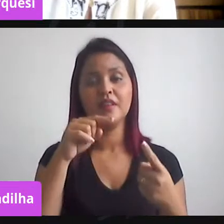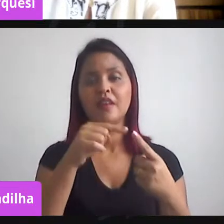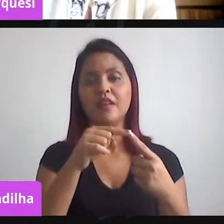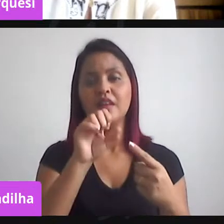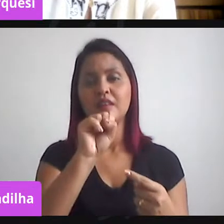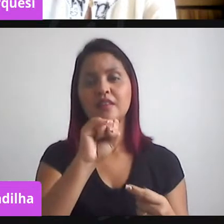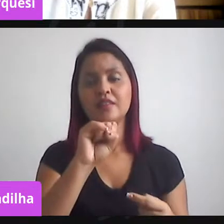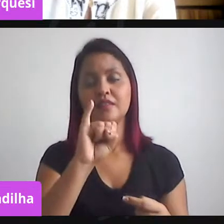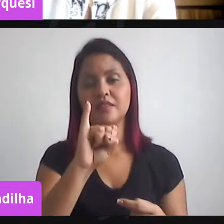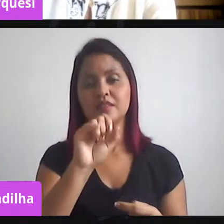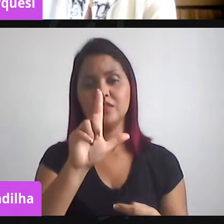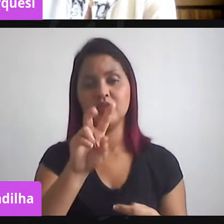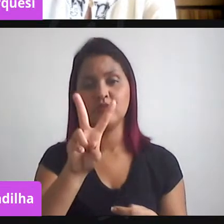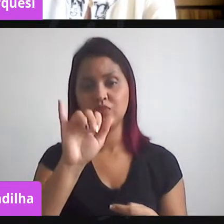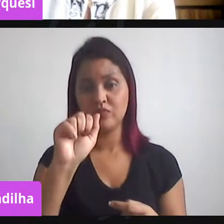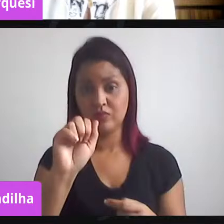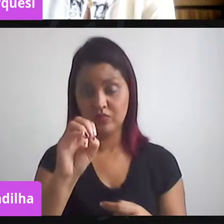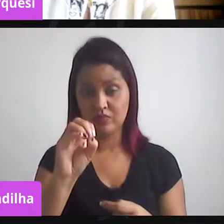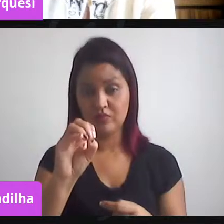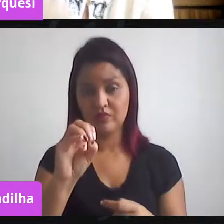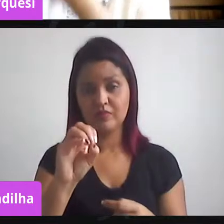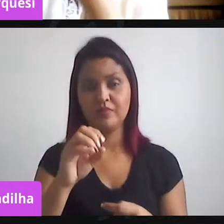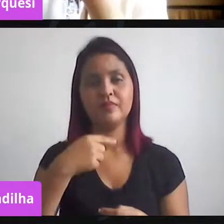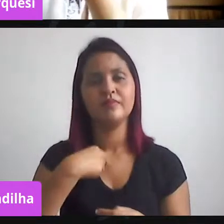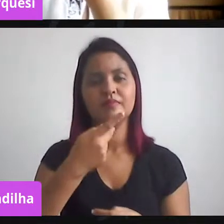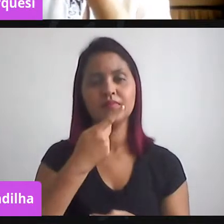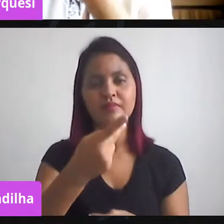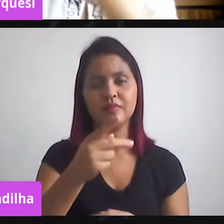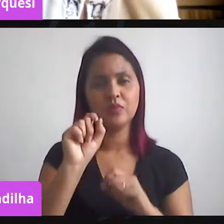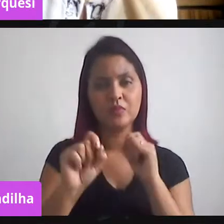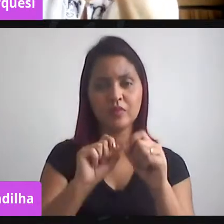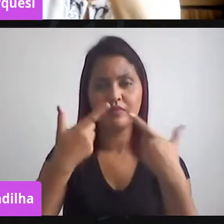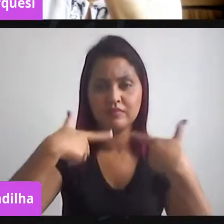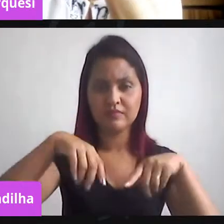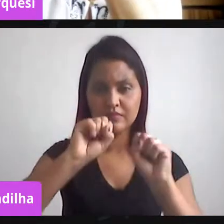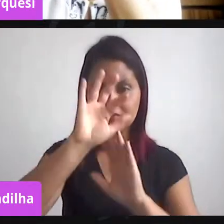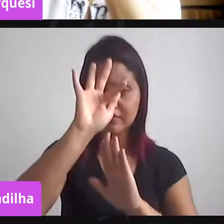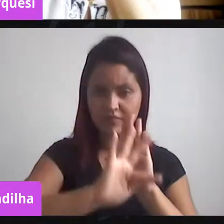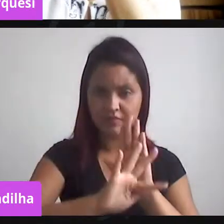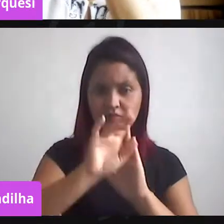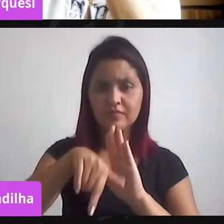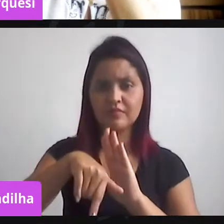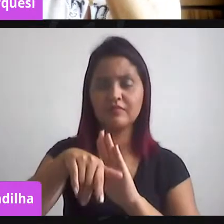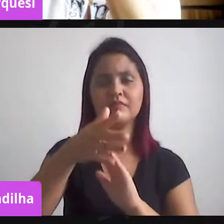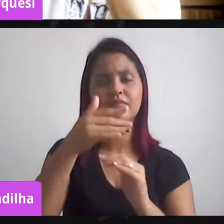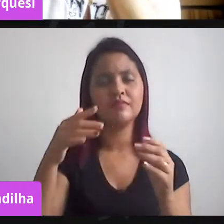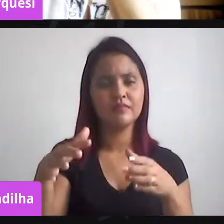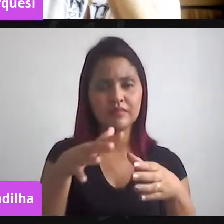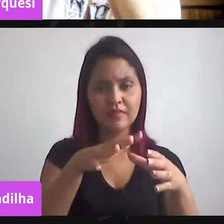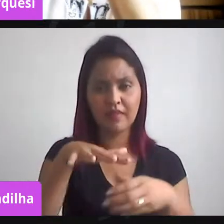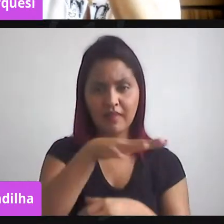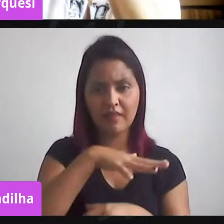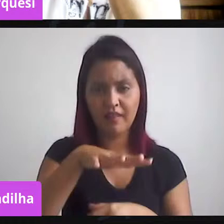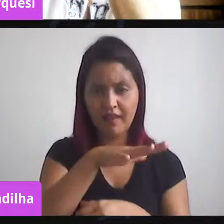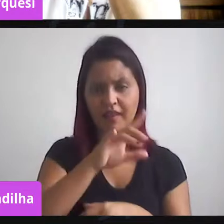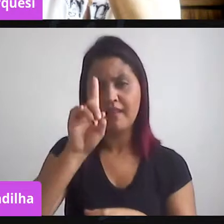Costa. Ele diz o seguinte: a linguística textual faz parte da linguística aplicada?